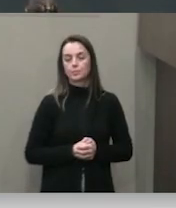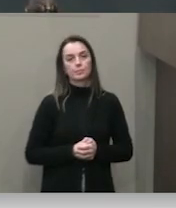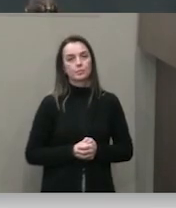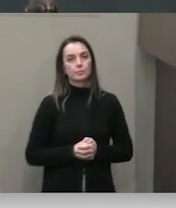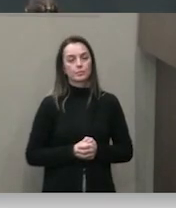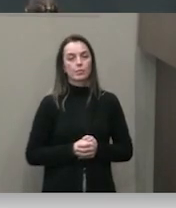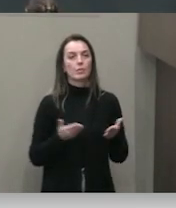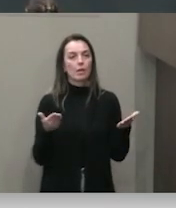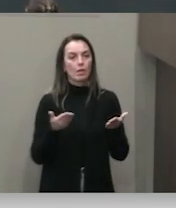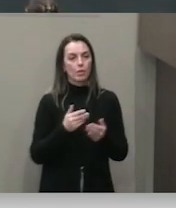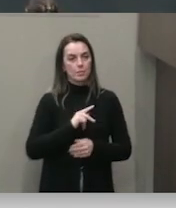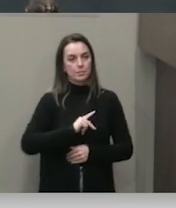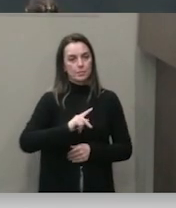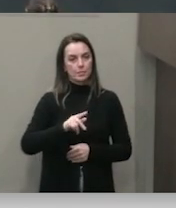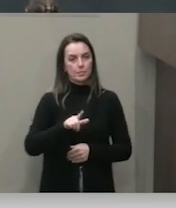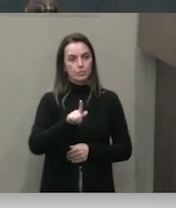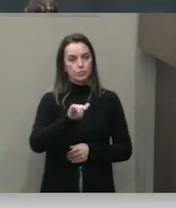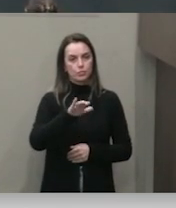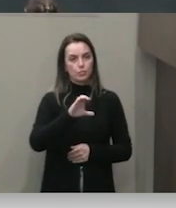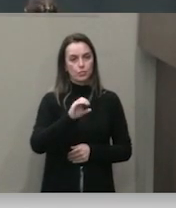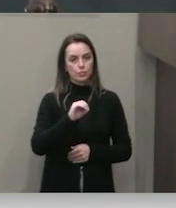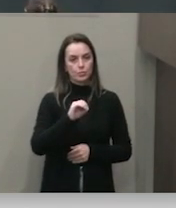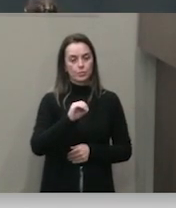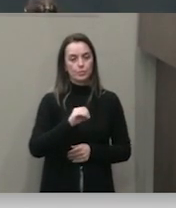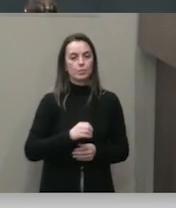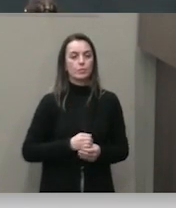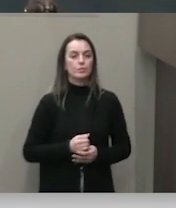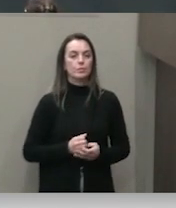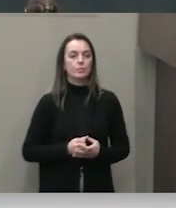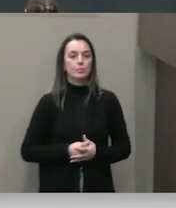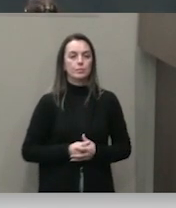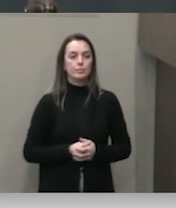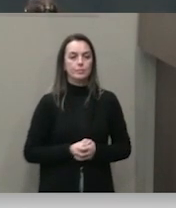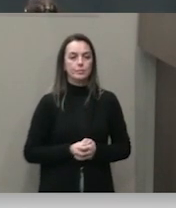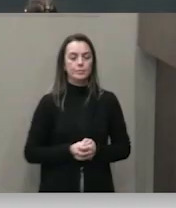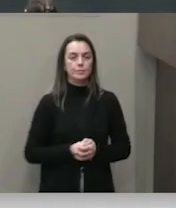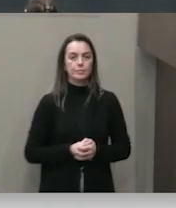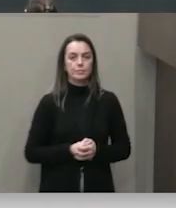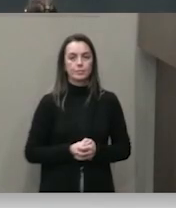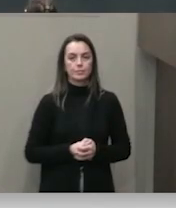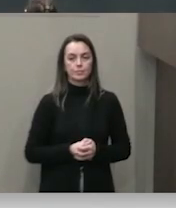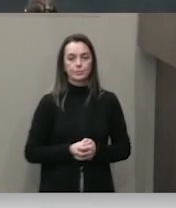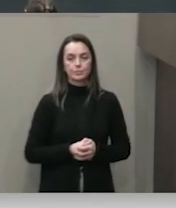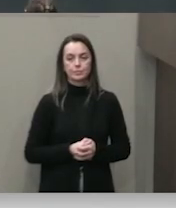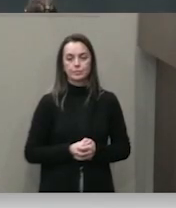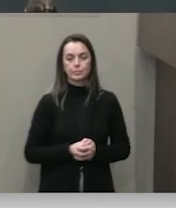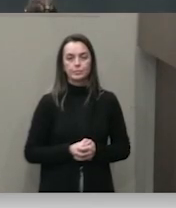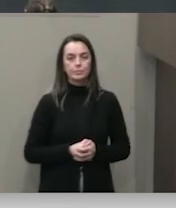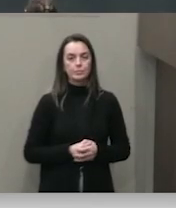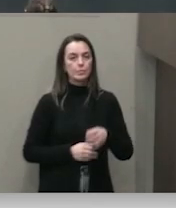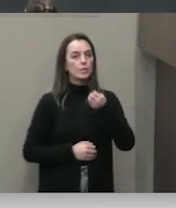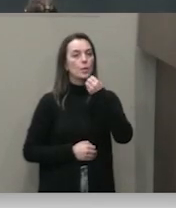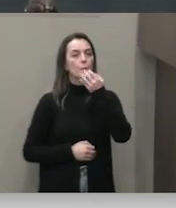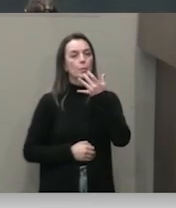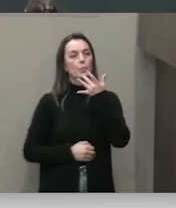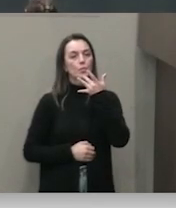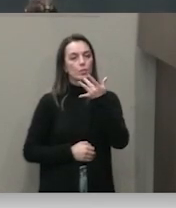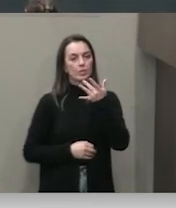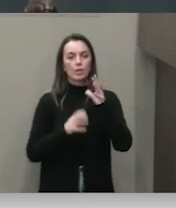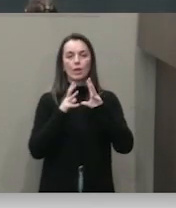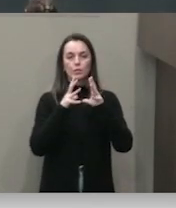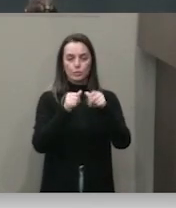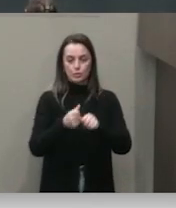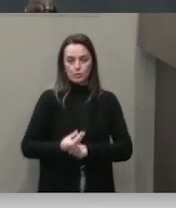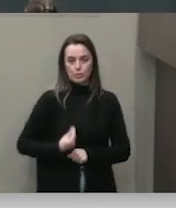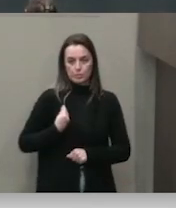Com a palavra o presidente Gil Krug. Bom, senhores, primeiramente uma boa tarde. Todos aqui presentes,